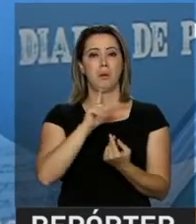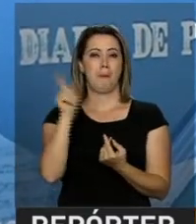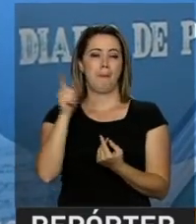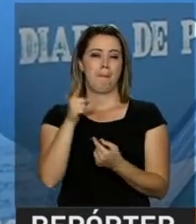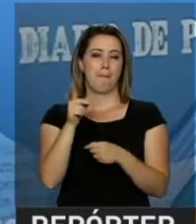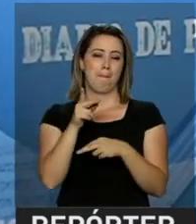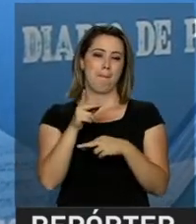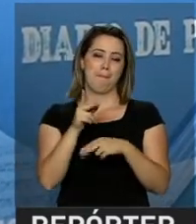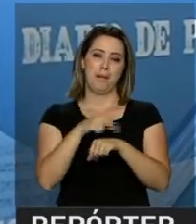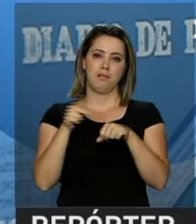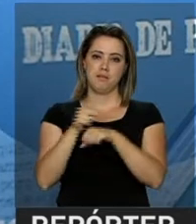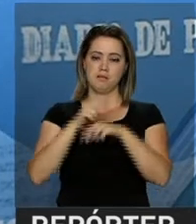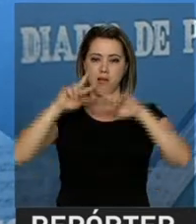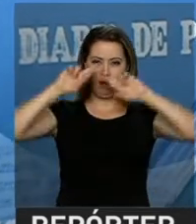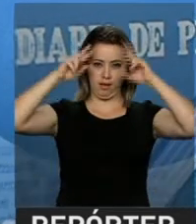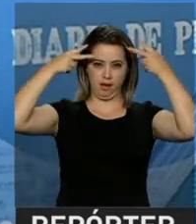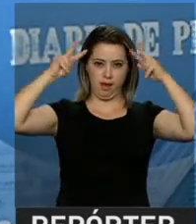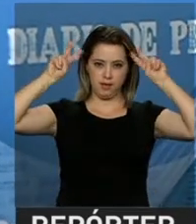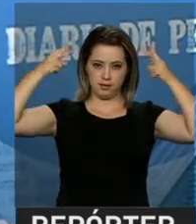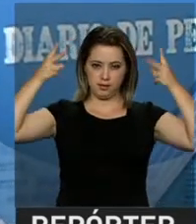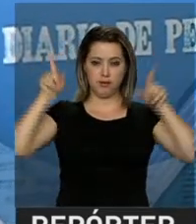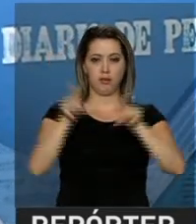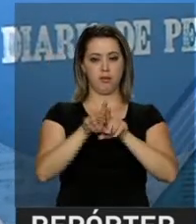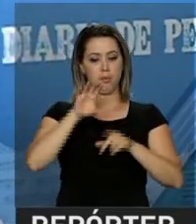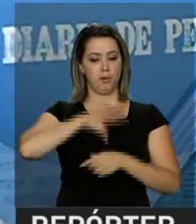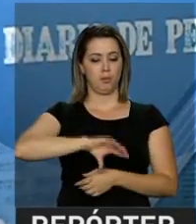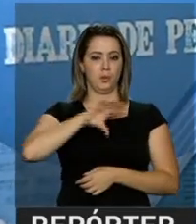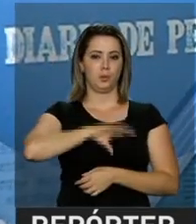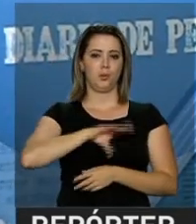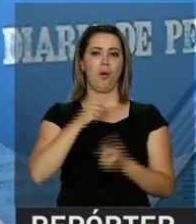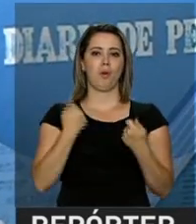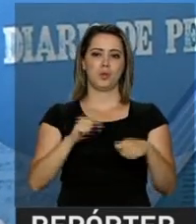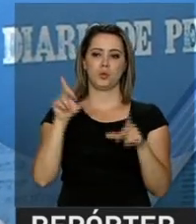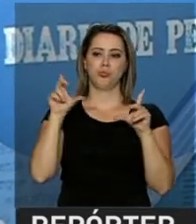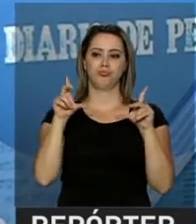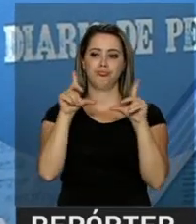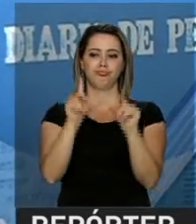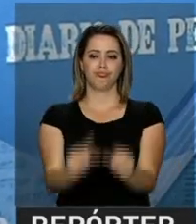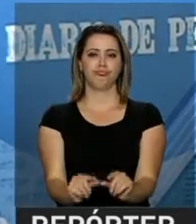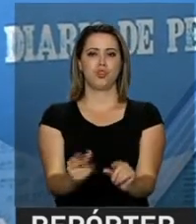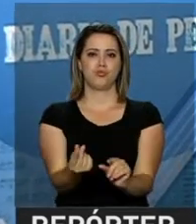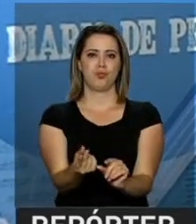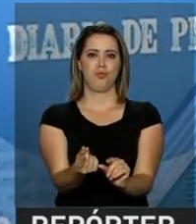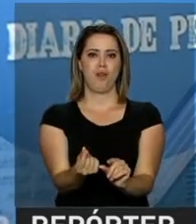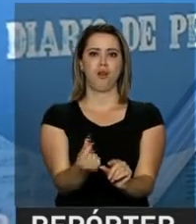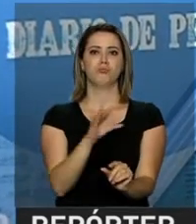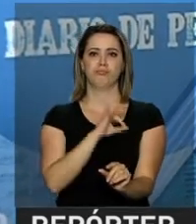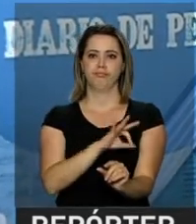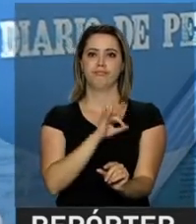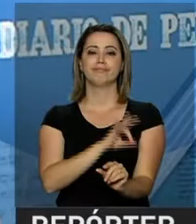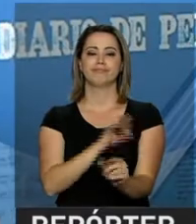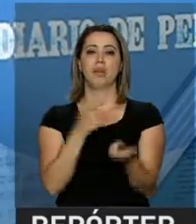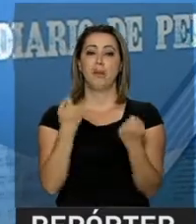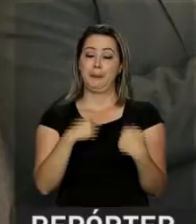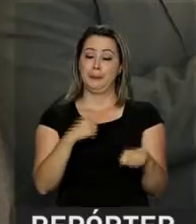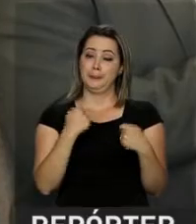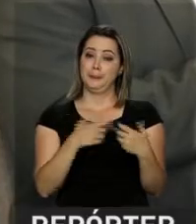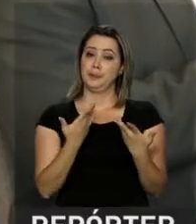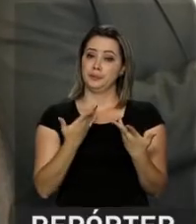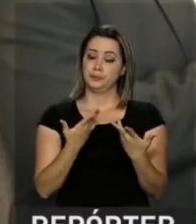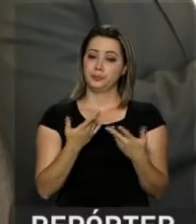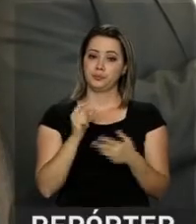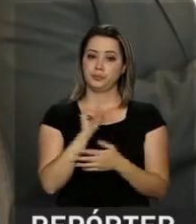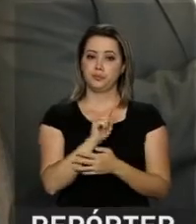portugal onde teve que reduzir o valor do benefício pago a gente precisa fazer essa reforma é uma pessoal é estrutural